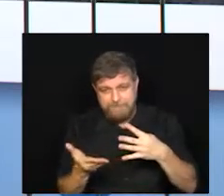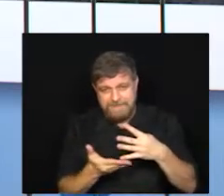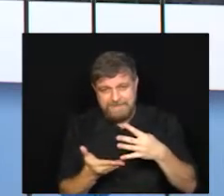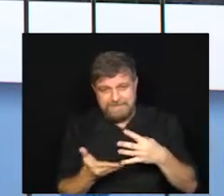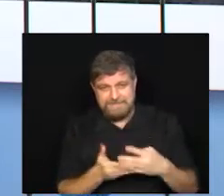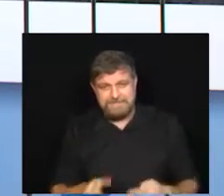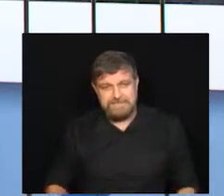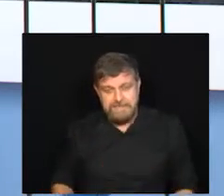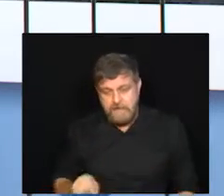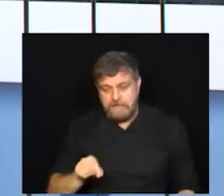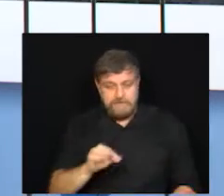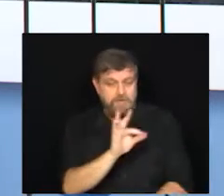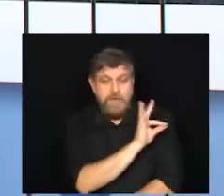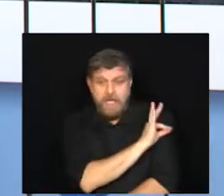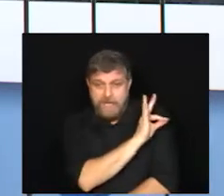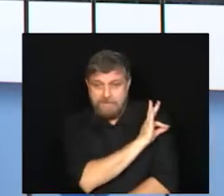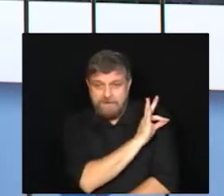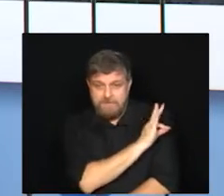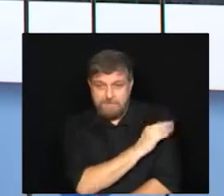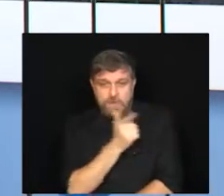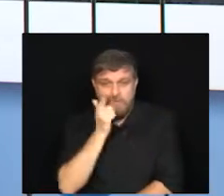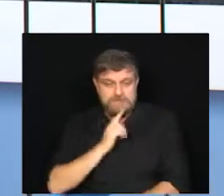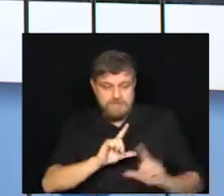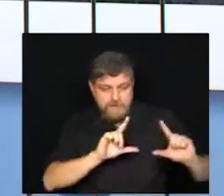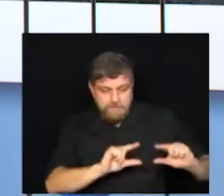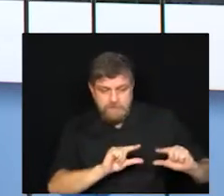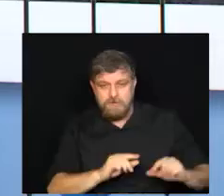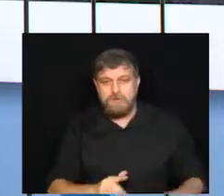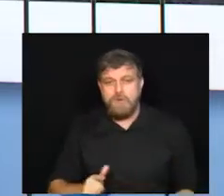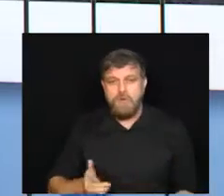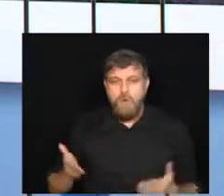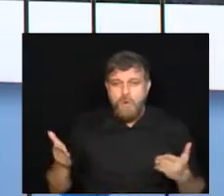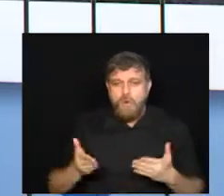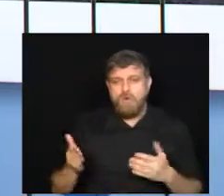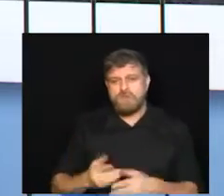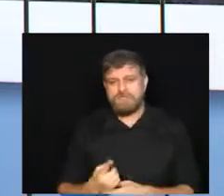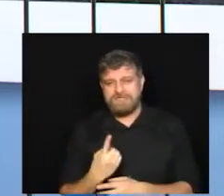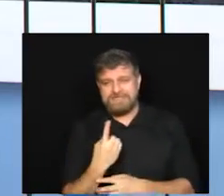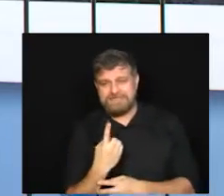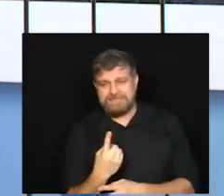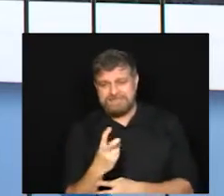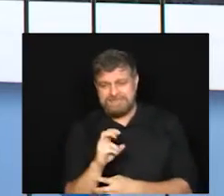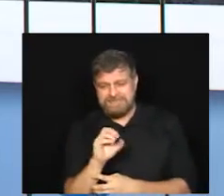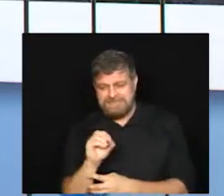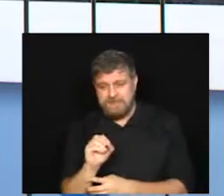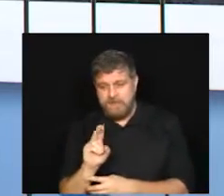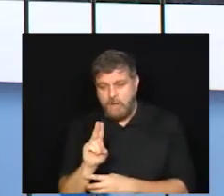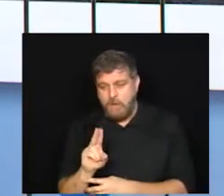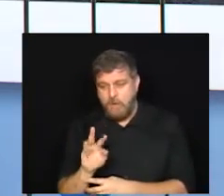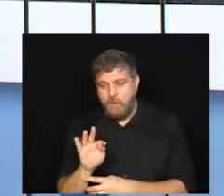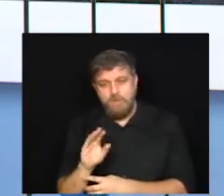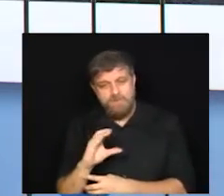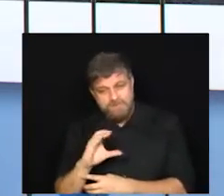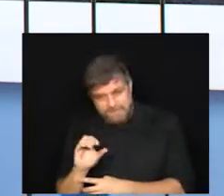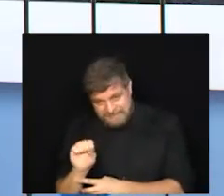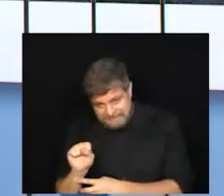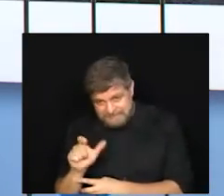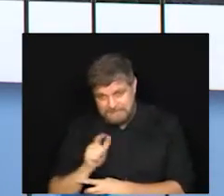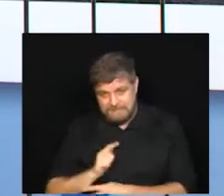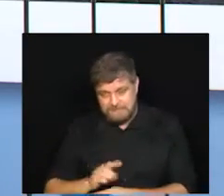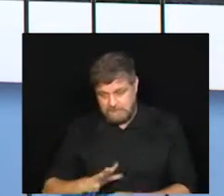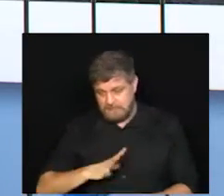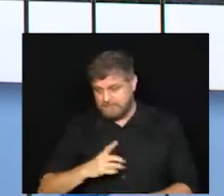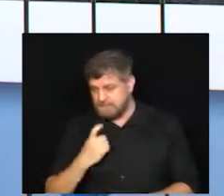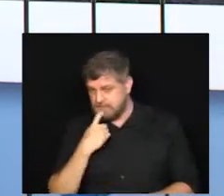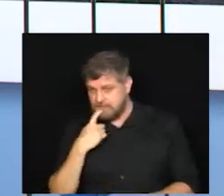débitos com a prefeitura. Hoje, o valor é de cerca de 150 UFIX, são unidades fiscais do